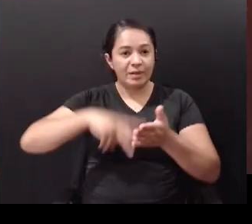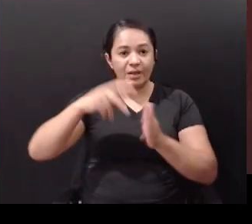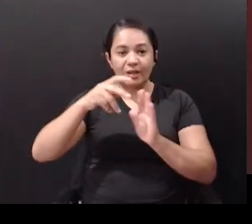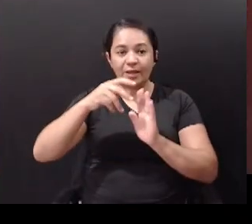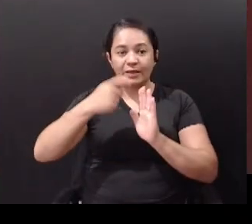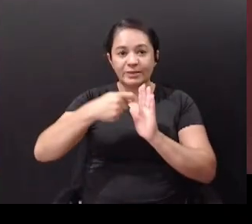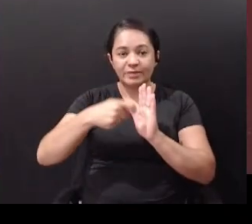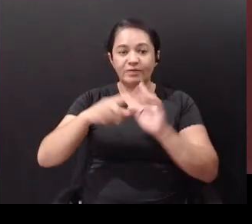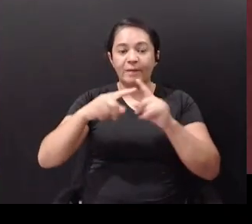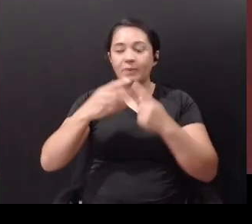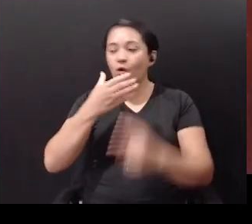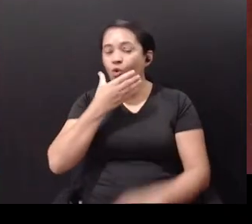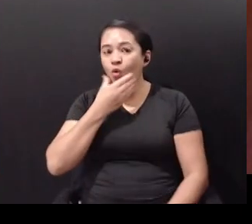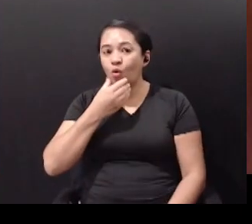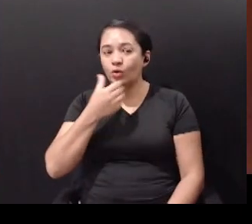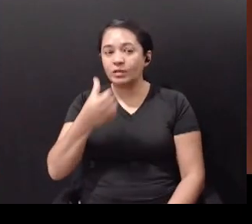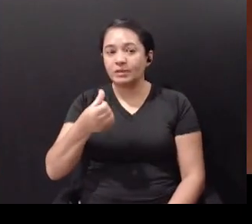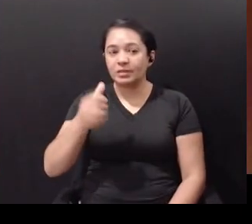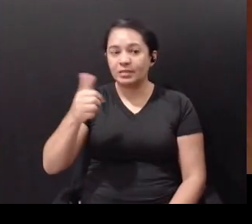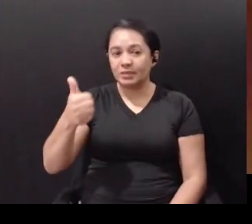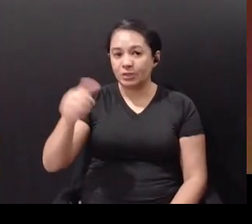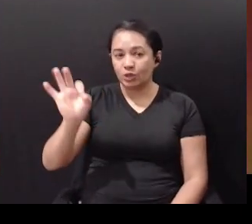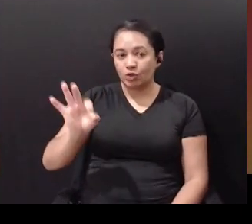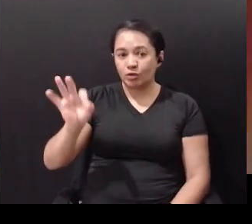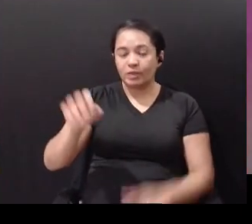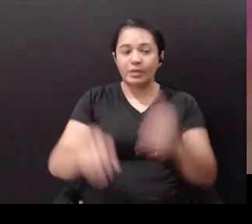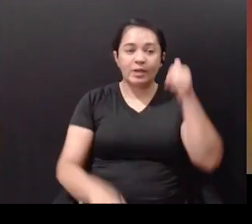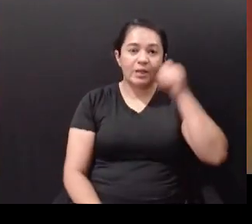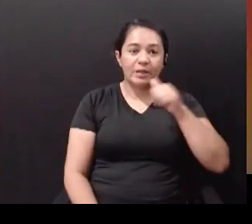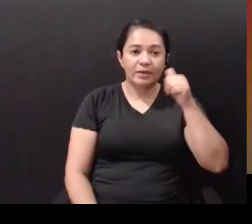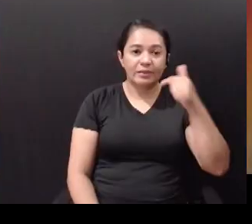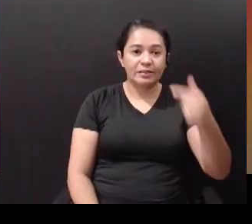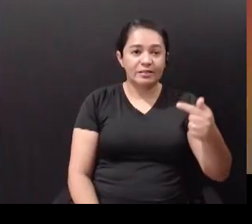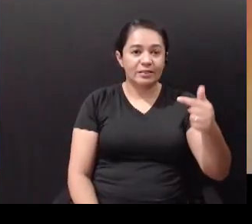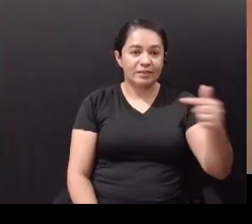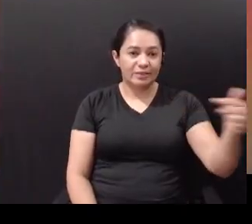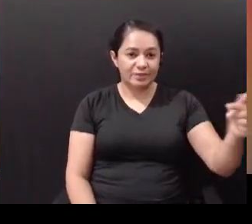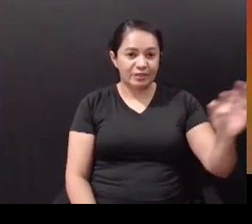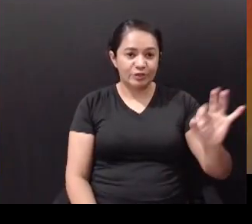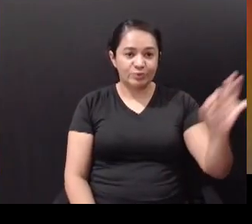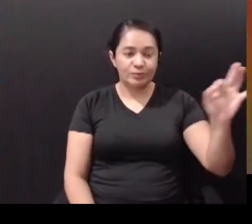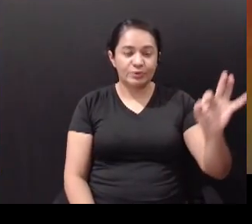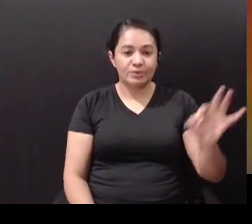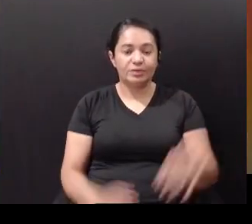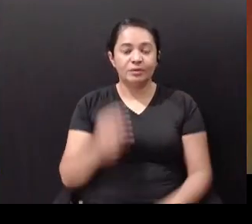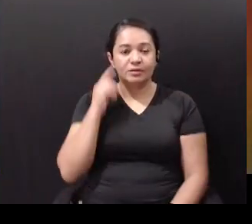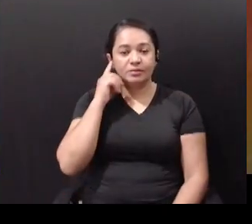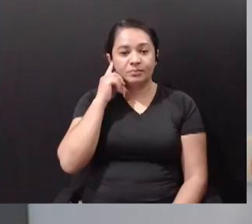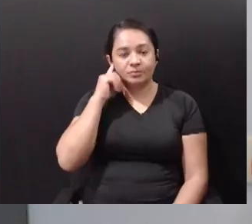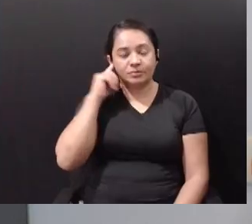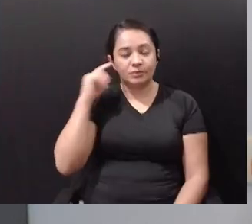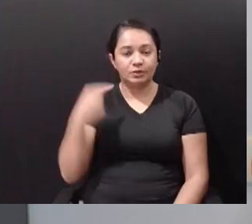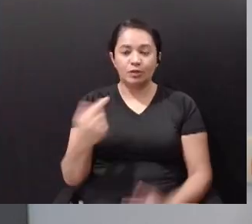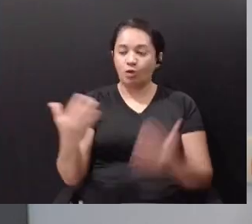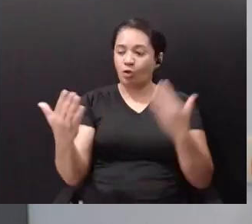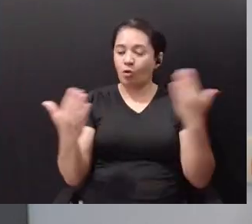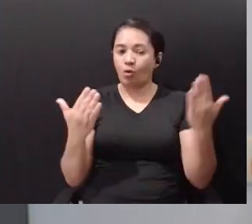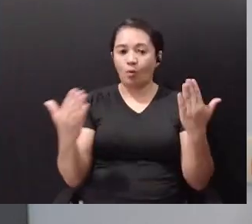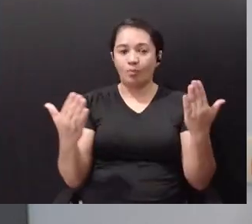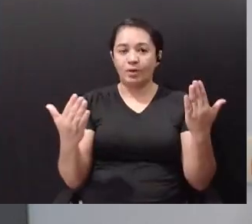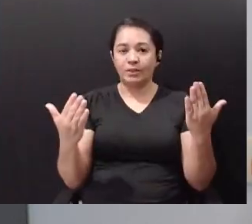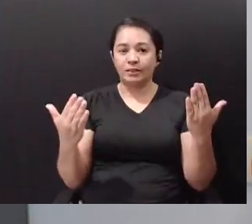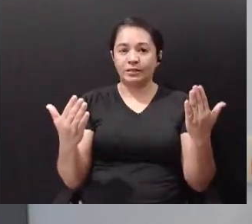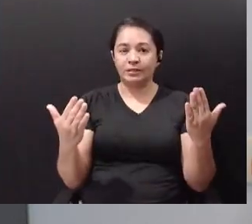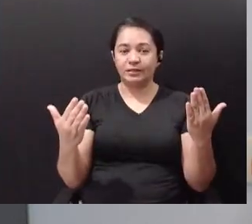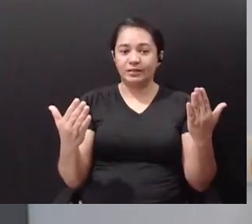era 61% e as mulheres 77%. Então, quando a gente compara de 83 para